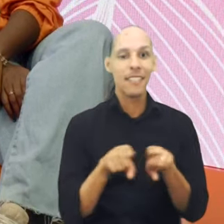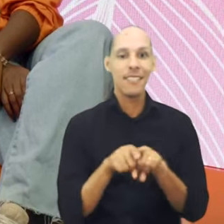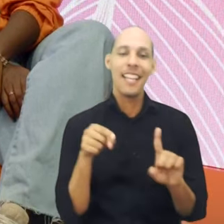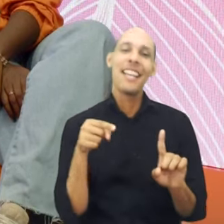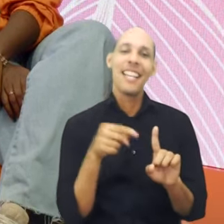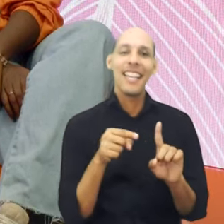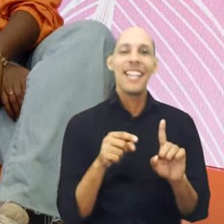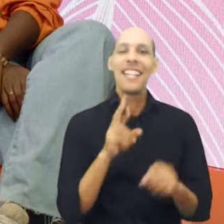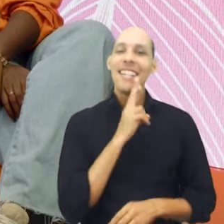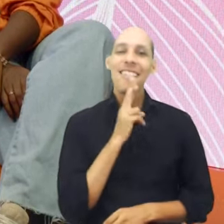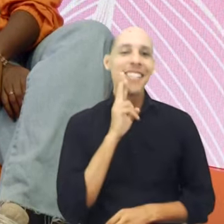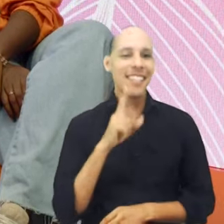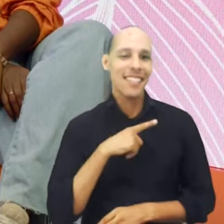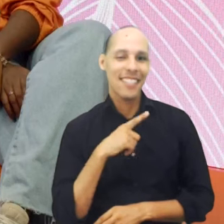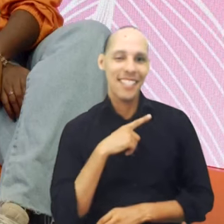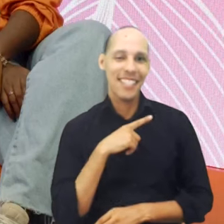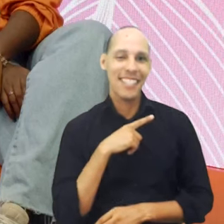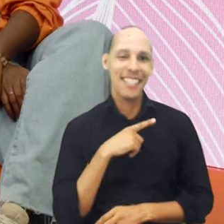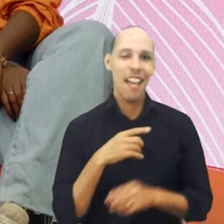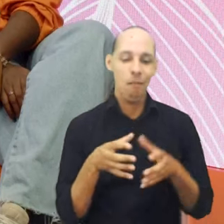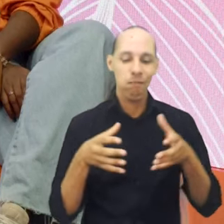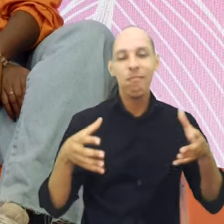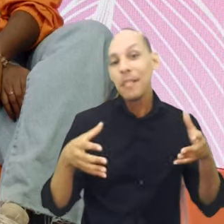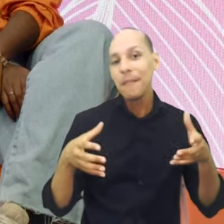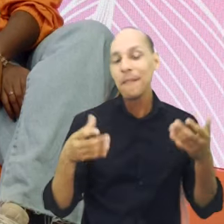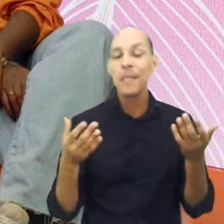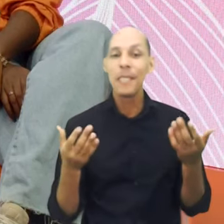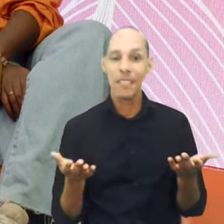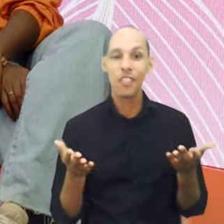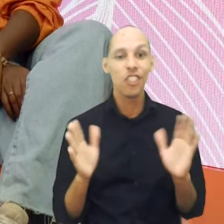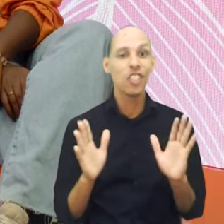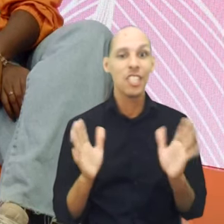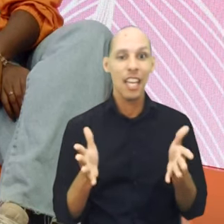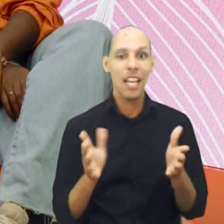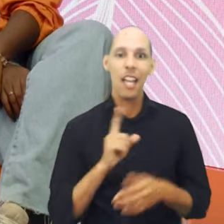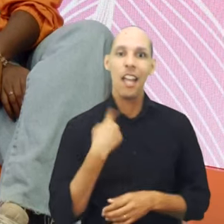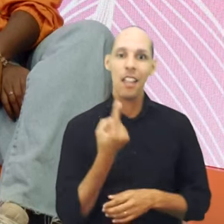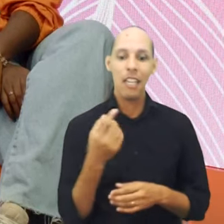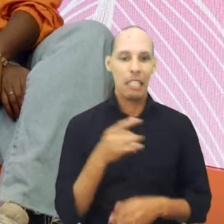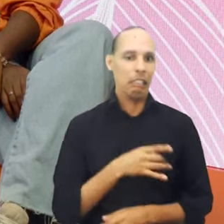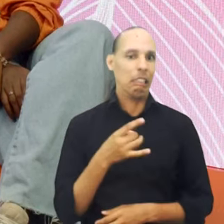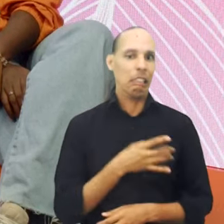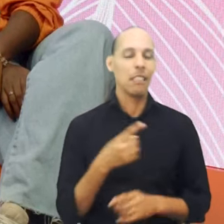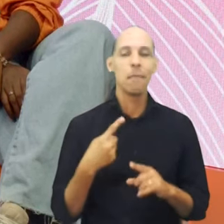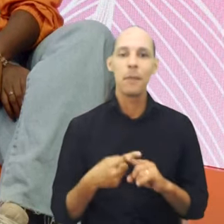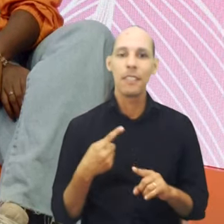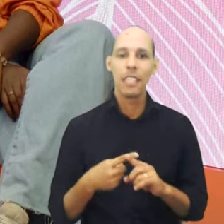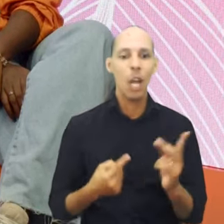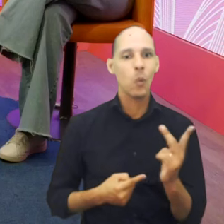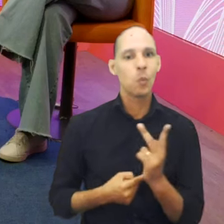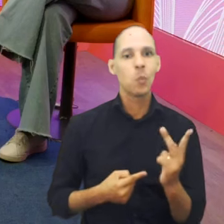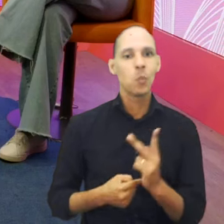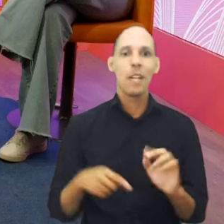tem um restaurante, enfim, ele era uma lanchonete pequena, foi crescendo. Então, assim, já era, a gente ficou um pouco com medo, porque dos eram